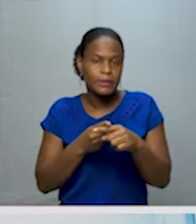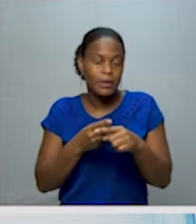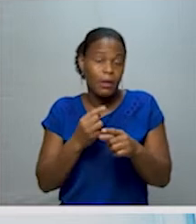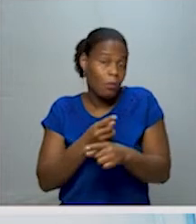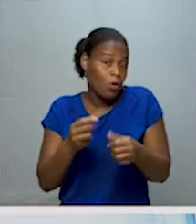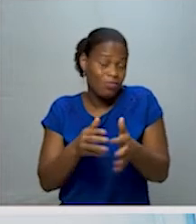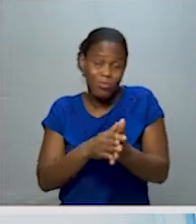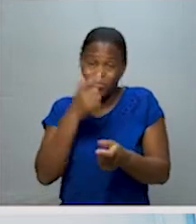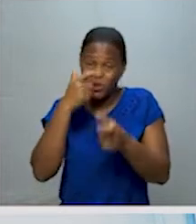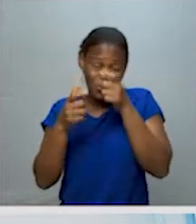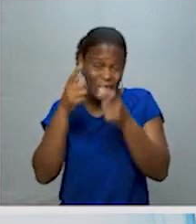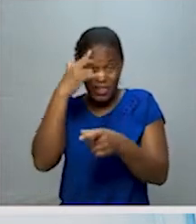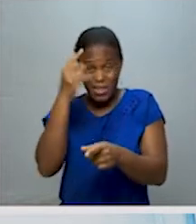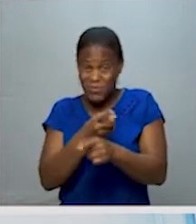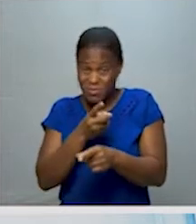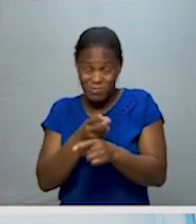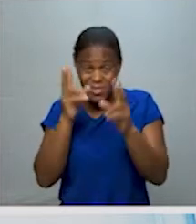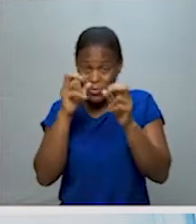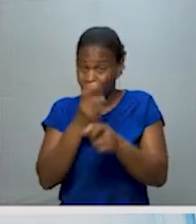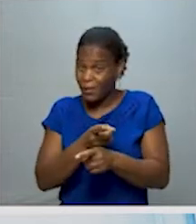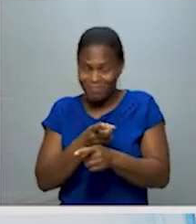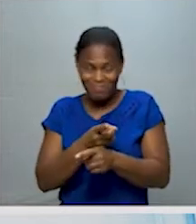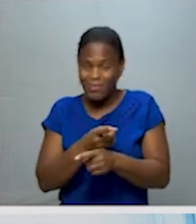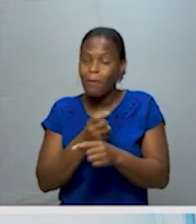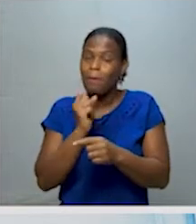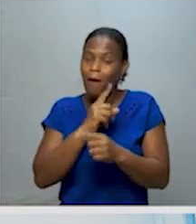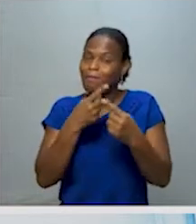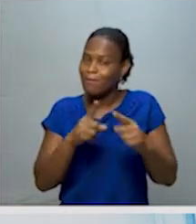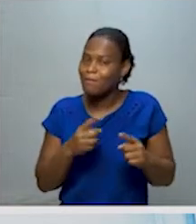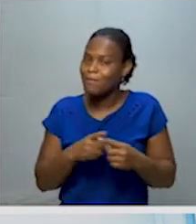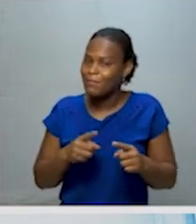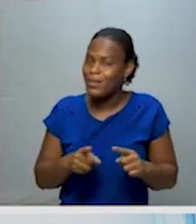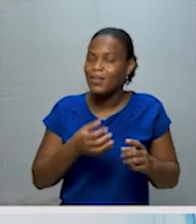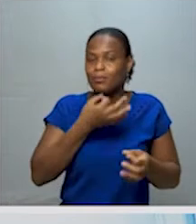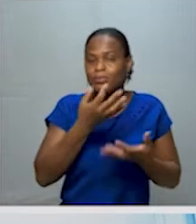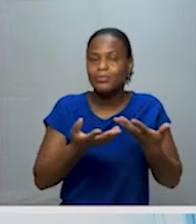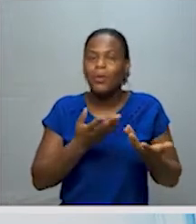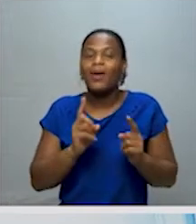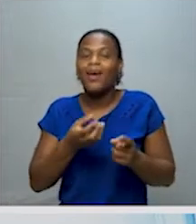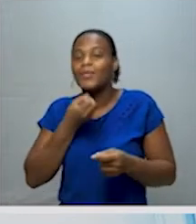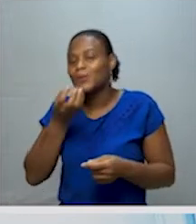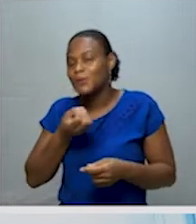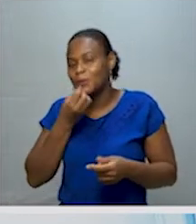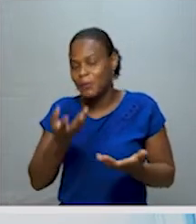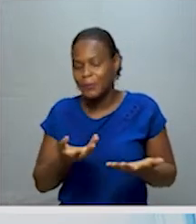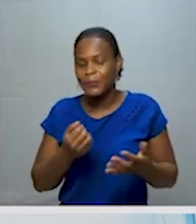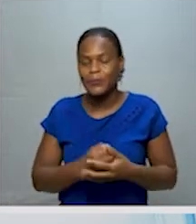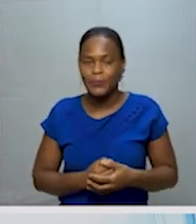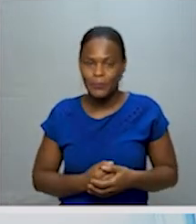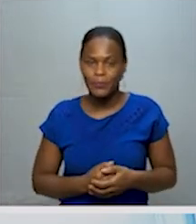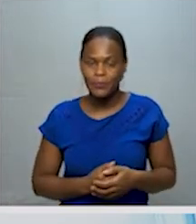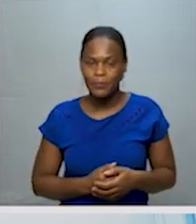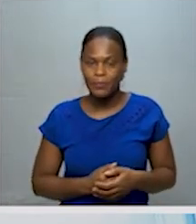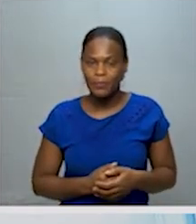nem todo mundo pode ter a mesma ideia sobre o mesmo assunto. Podemos divergir. Agora, vamos discutir o quê? Argumentos. Vamos